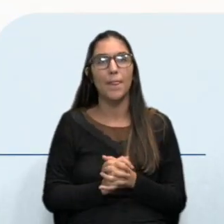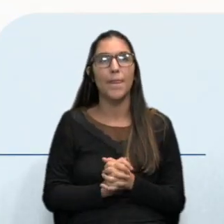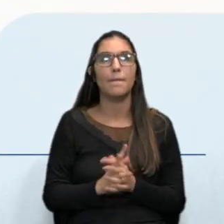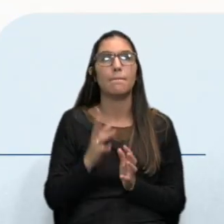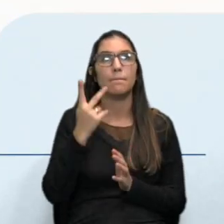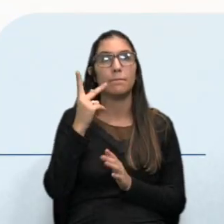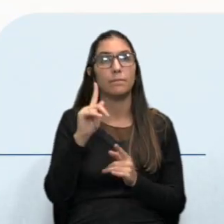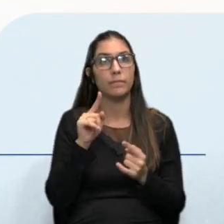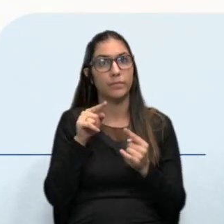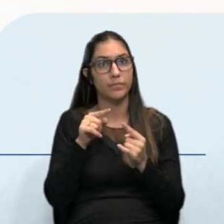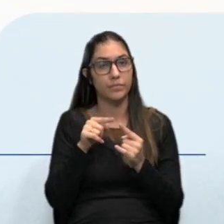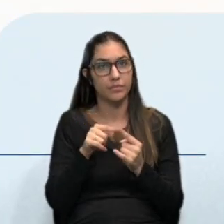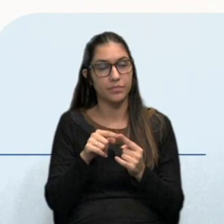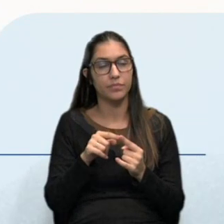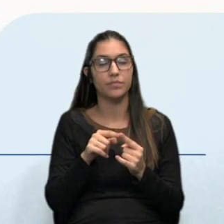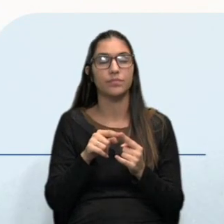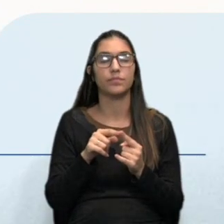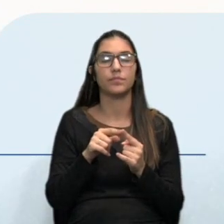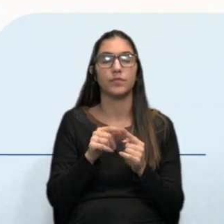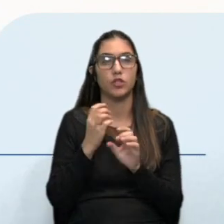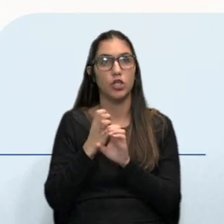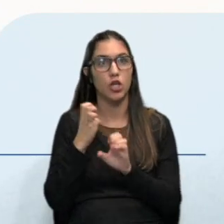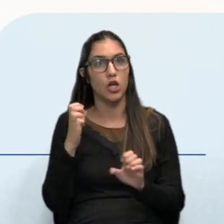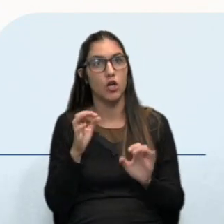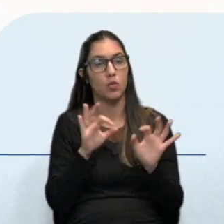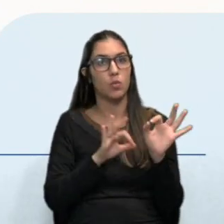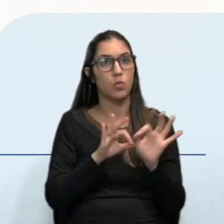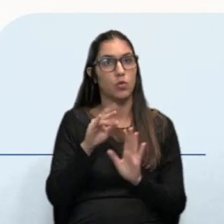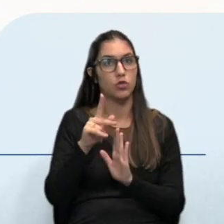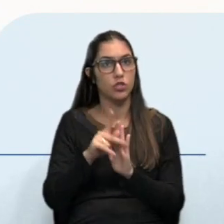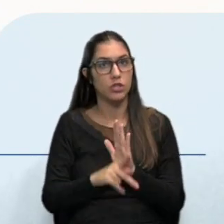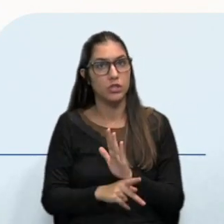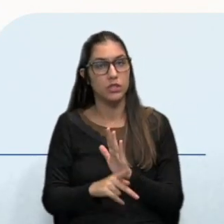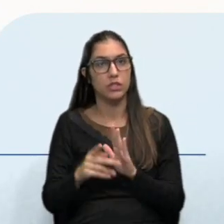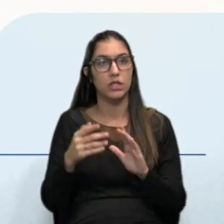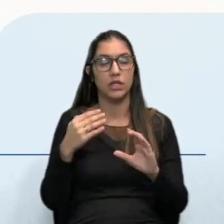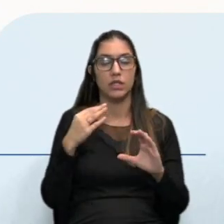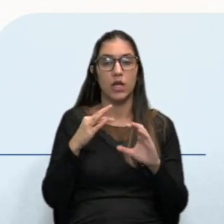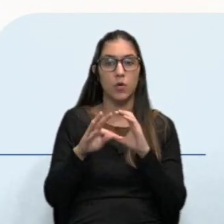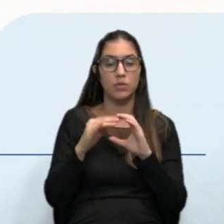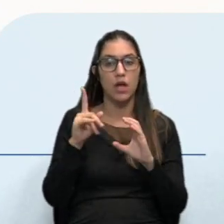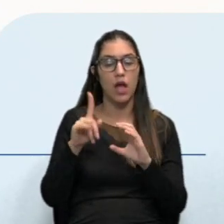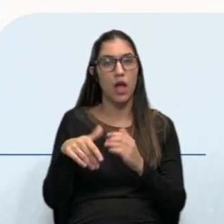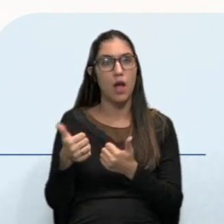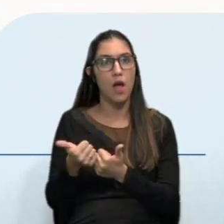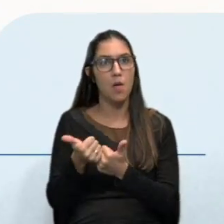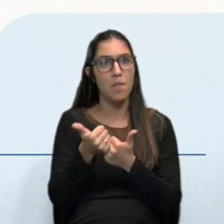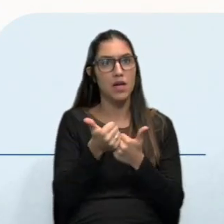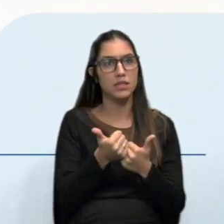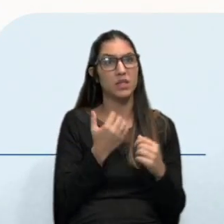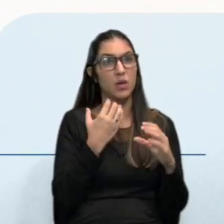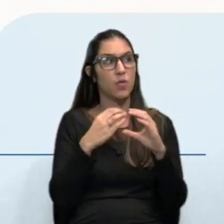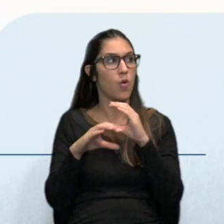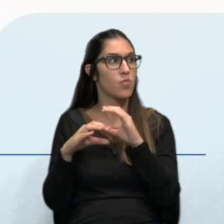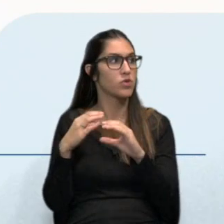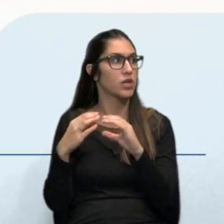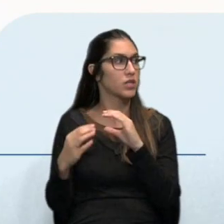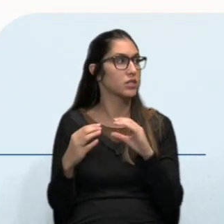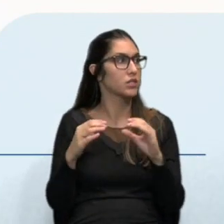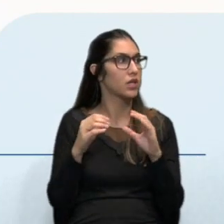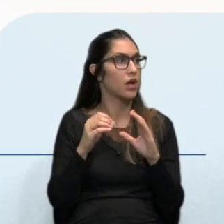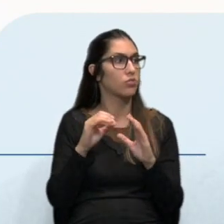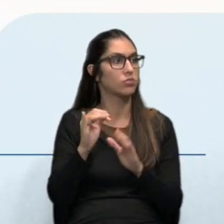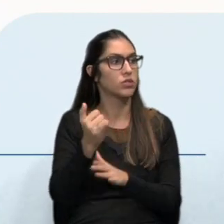seu objetivo, como engenheiro projetista de sistema de telecomunicação, é representar uma comunicação de uma